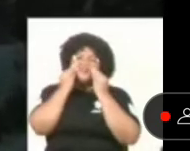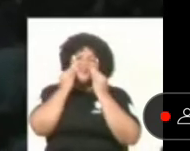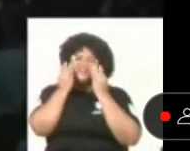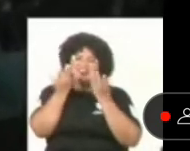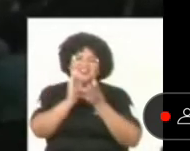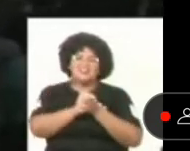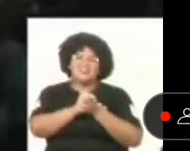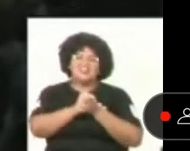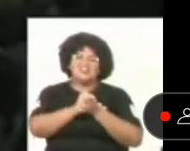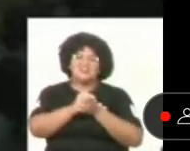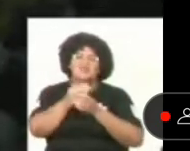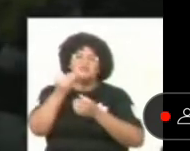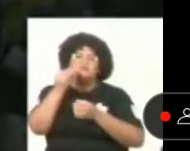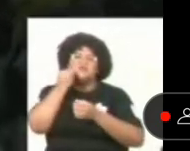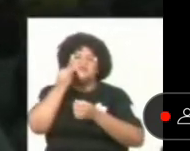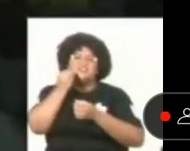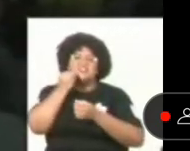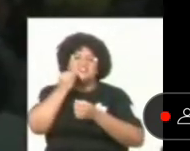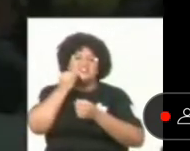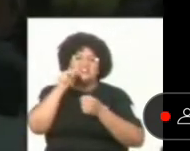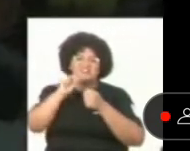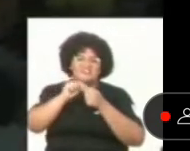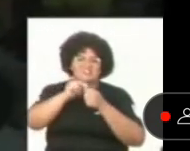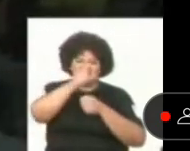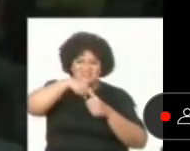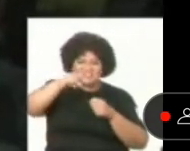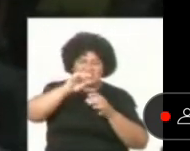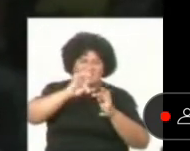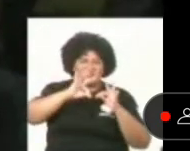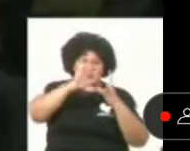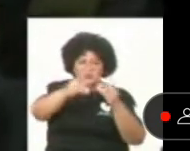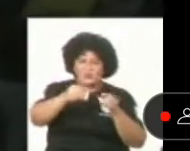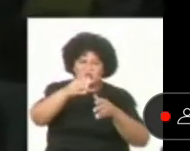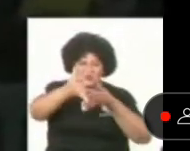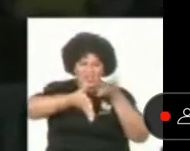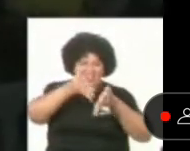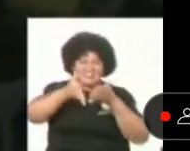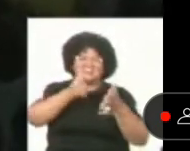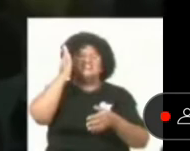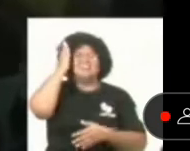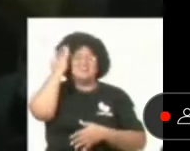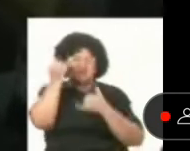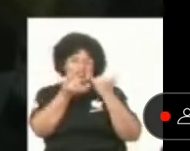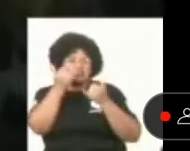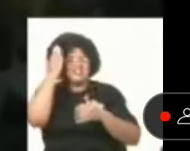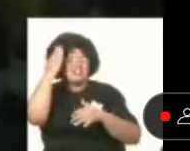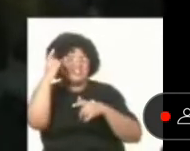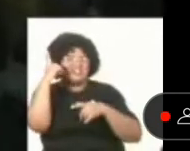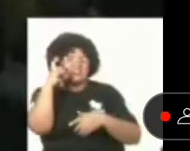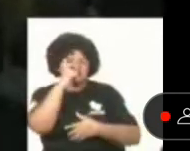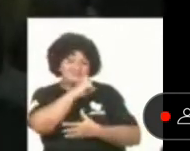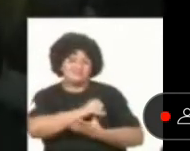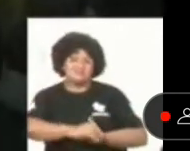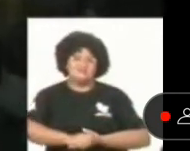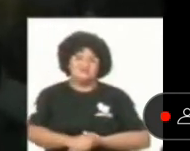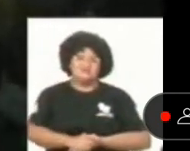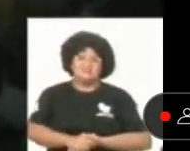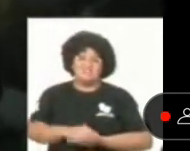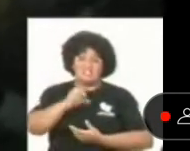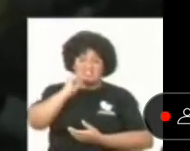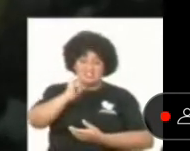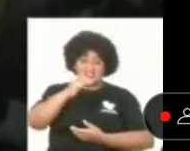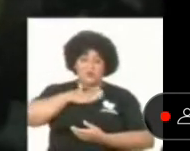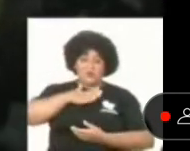até desafiar a igreja a fazer todo mundo em libras, né? Isso aqui é difícil, eu sei. Vamos lá. E se o meu